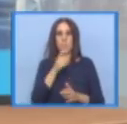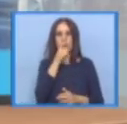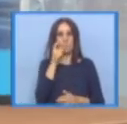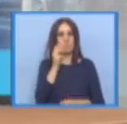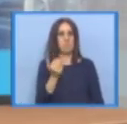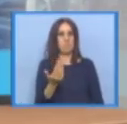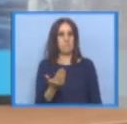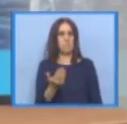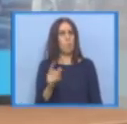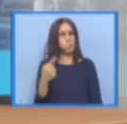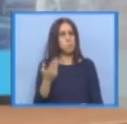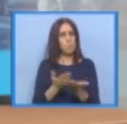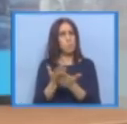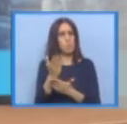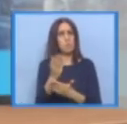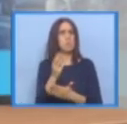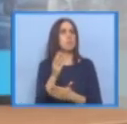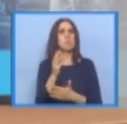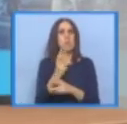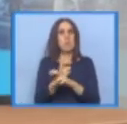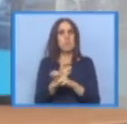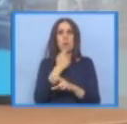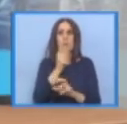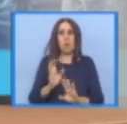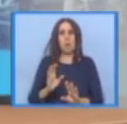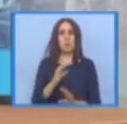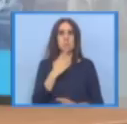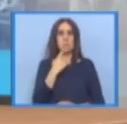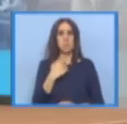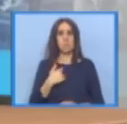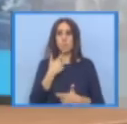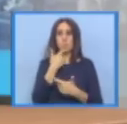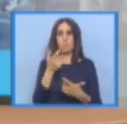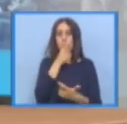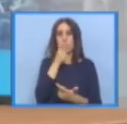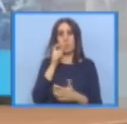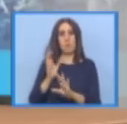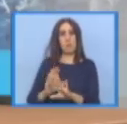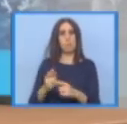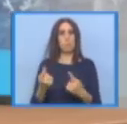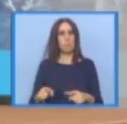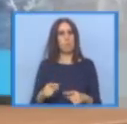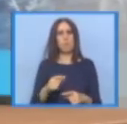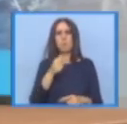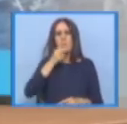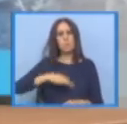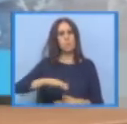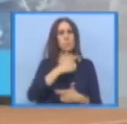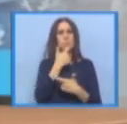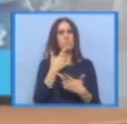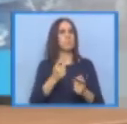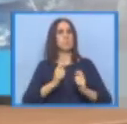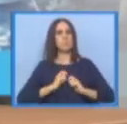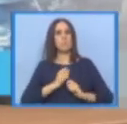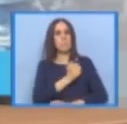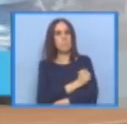fiz. Porque ele podia ter continuado na Áustria, bastava abdicar e dizer, eu renuncio a tudo o que prometi, e ficava com todos os seus bens, com todos os seus